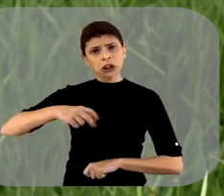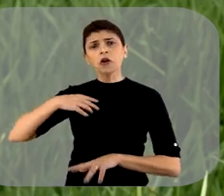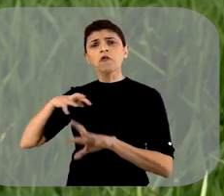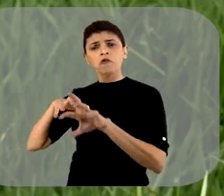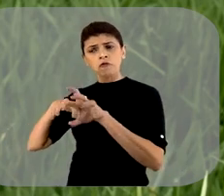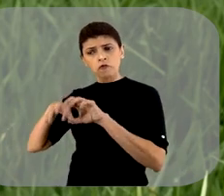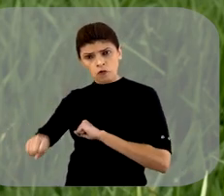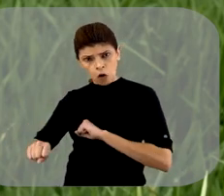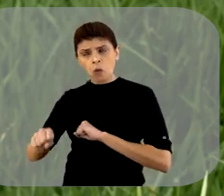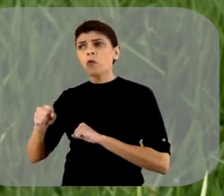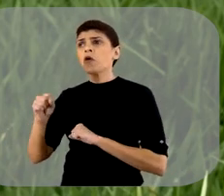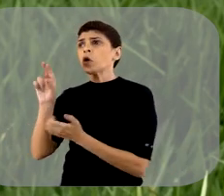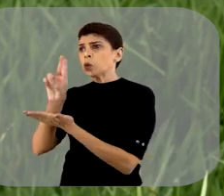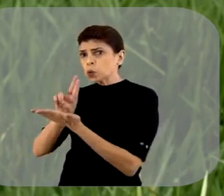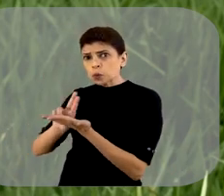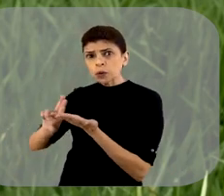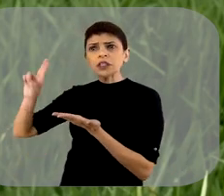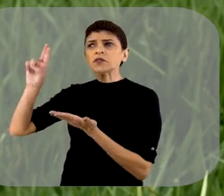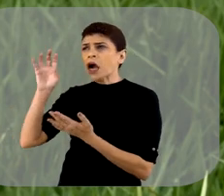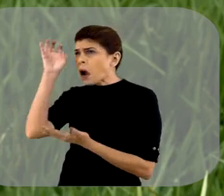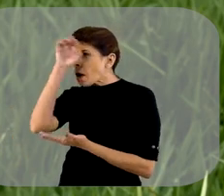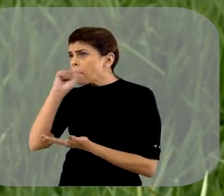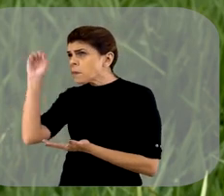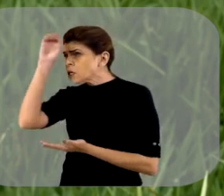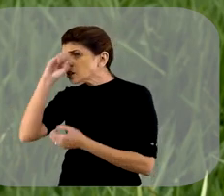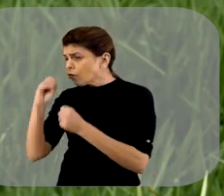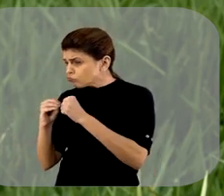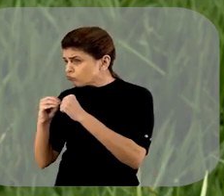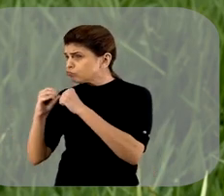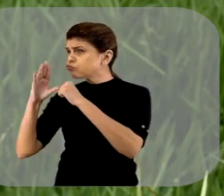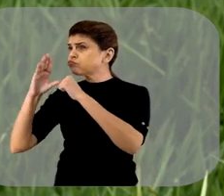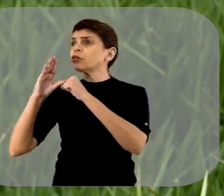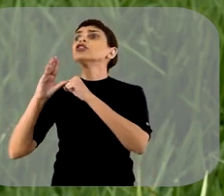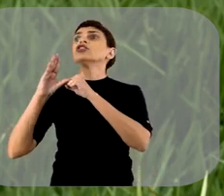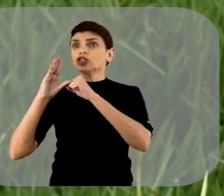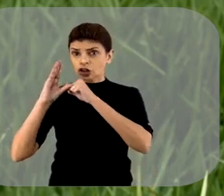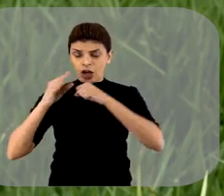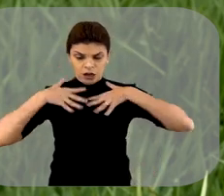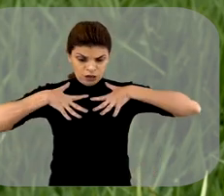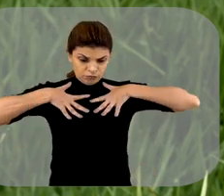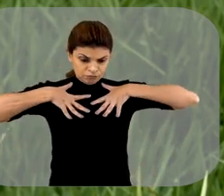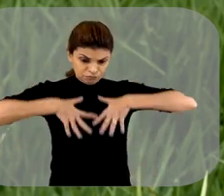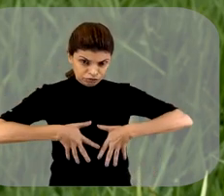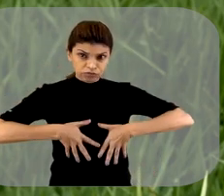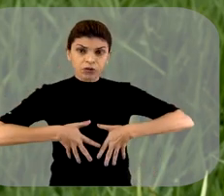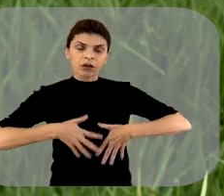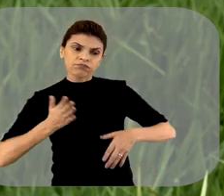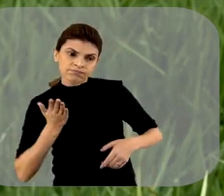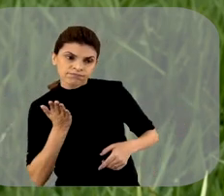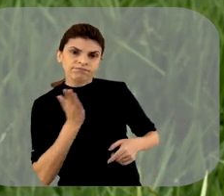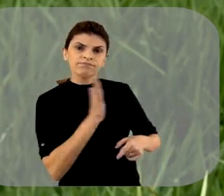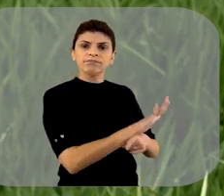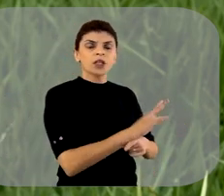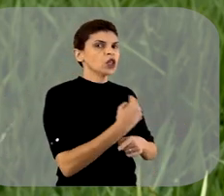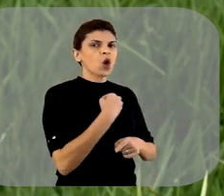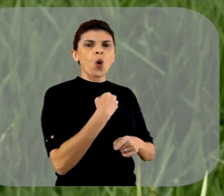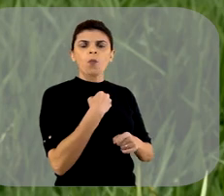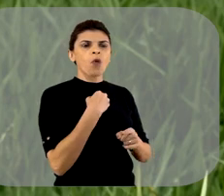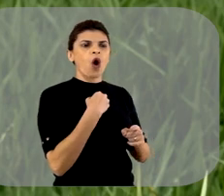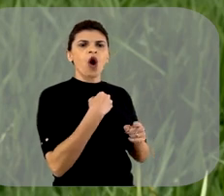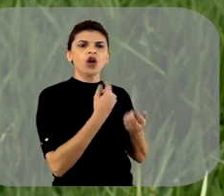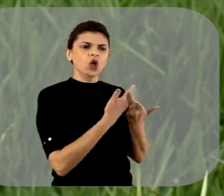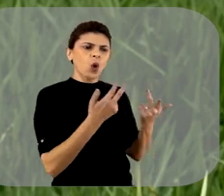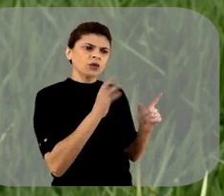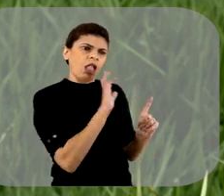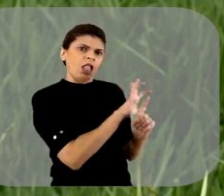uma das coisas que ele pode ser, o que aprendeu na universidade, ele pode impor de uma forma impositiva na sua comunidade, atropelando